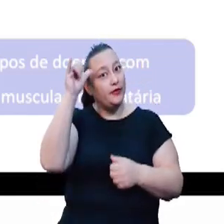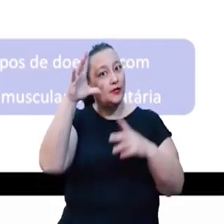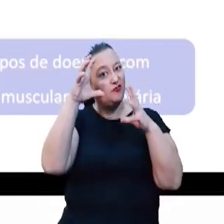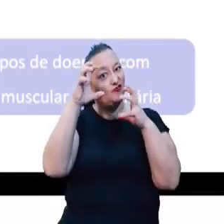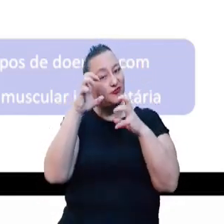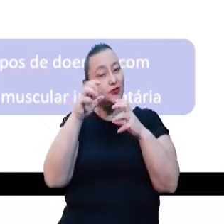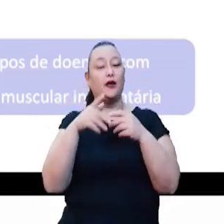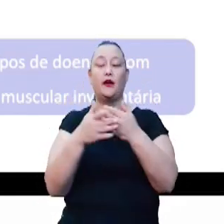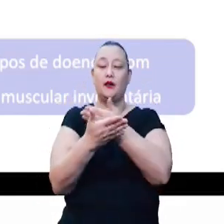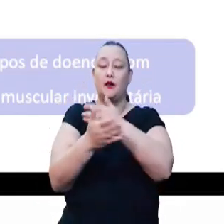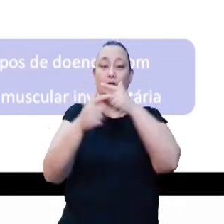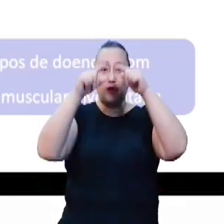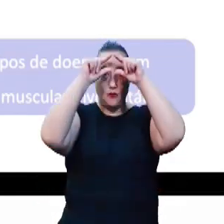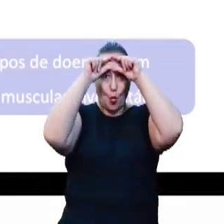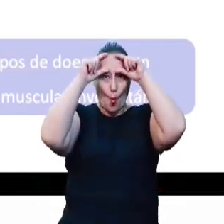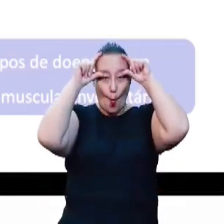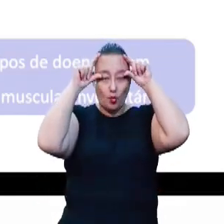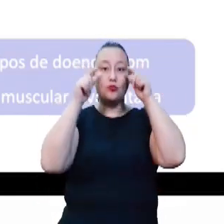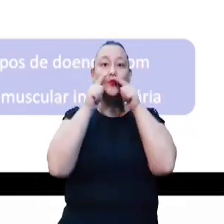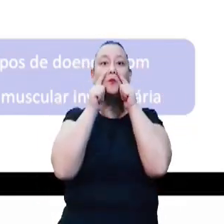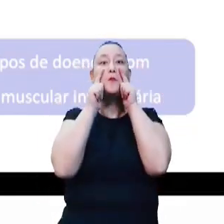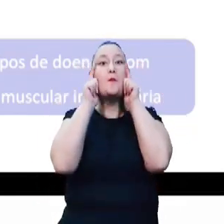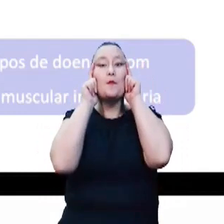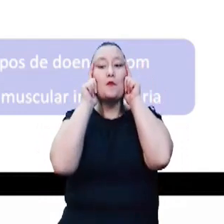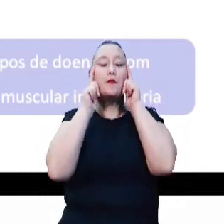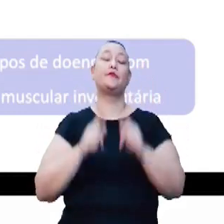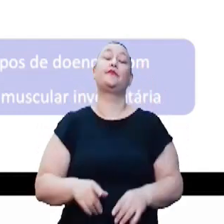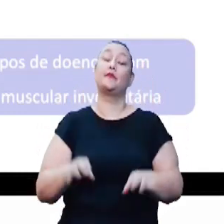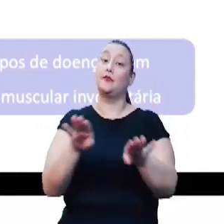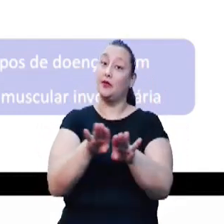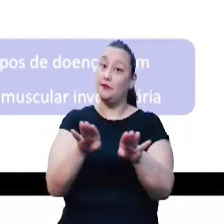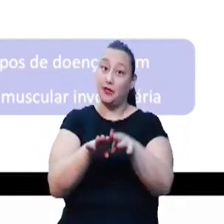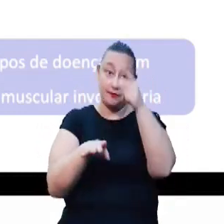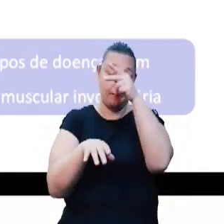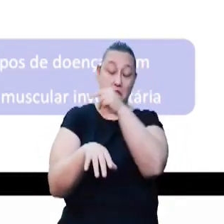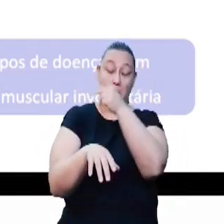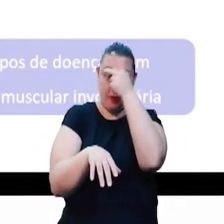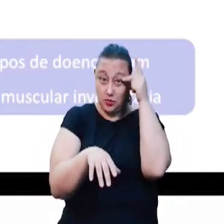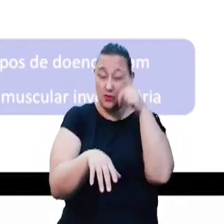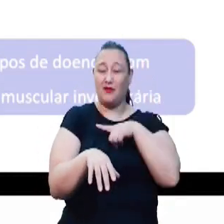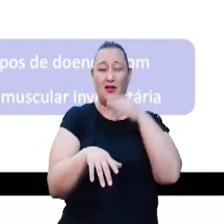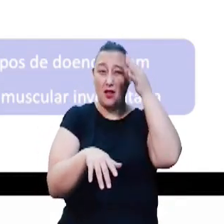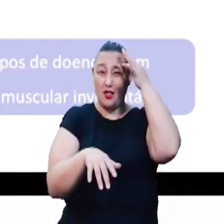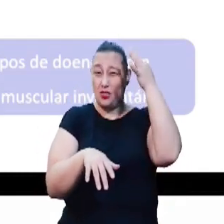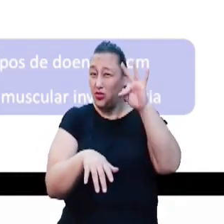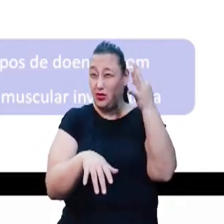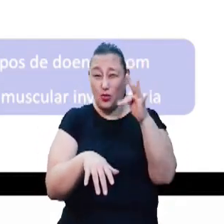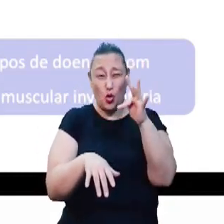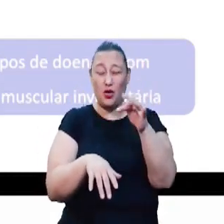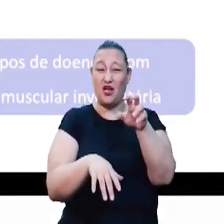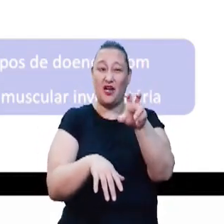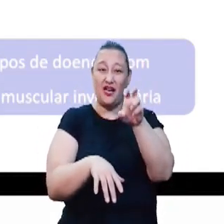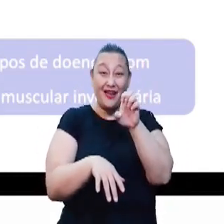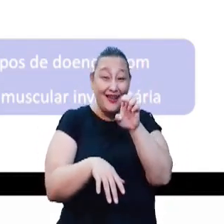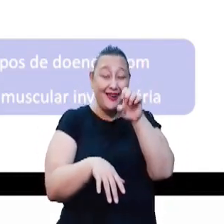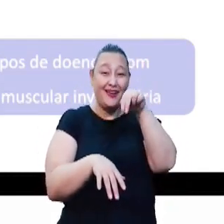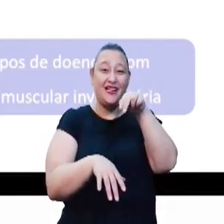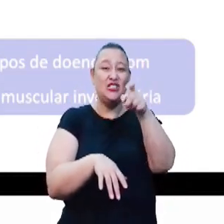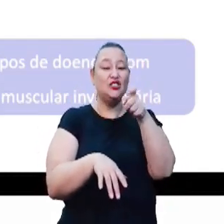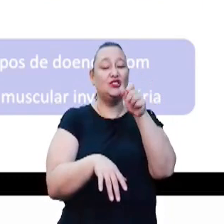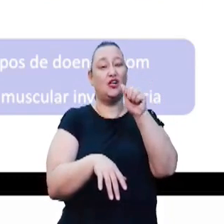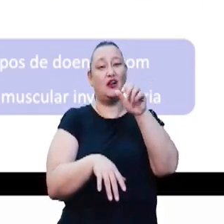fica retinha a pele, tá? Pacientes que têm enxaqueca, então uma das terapias de enxaqueca